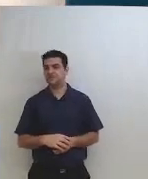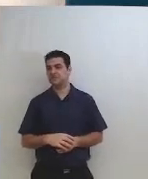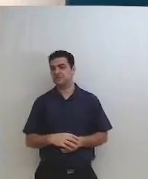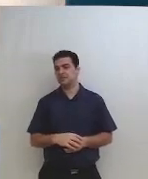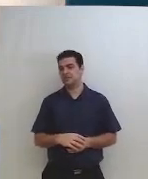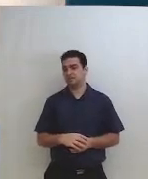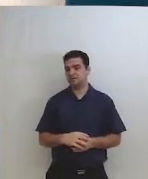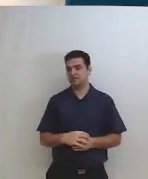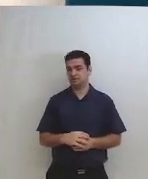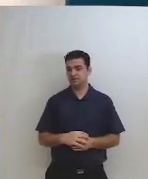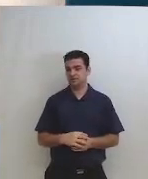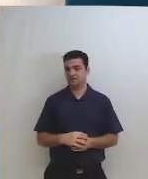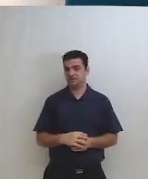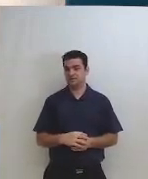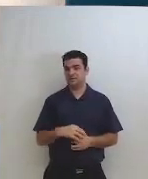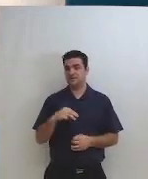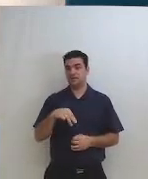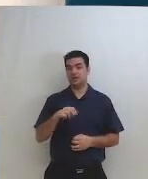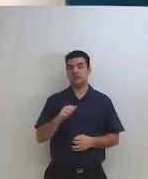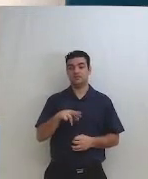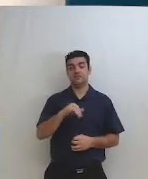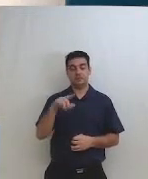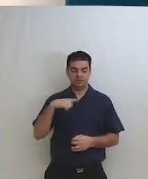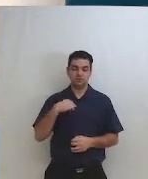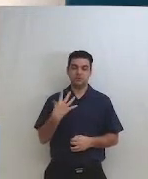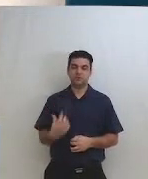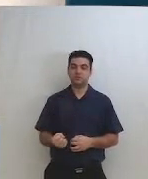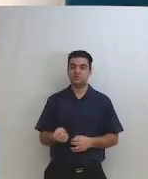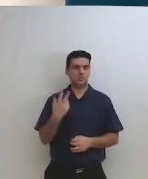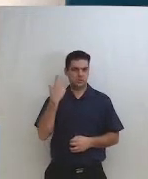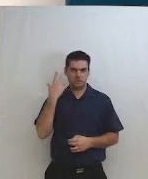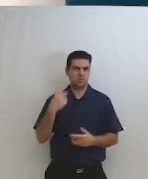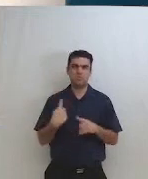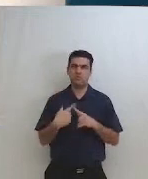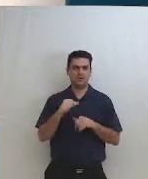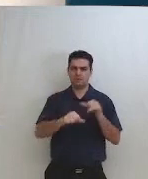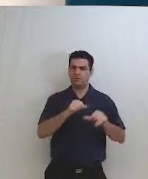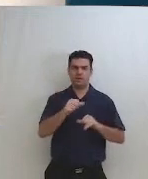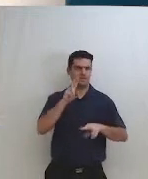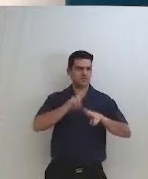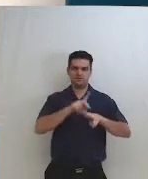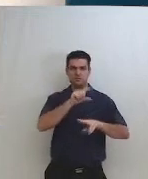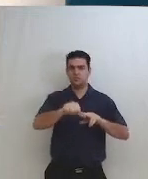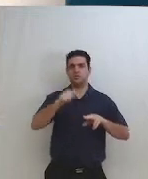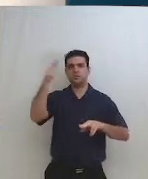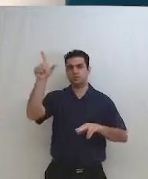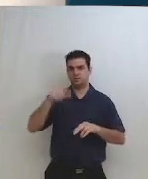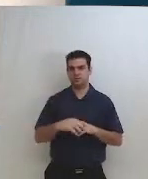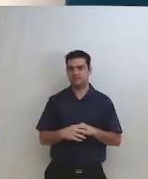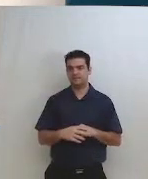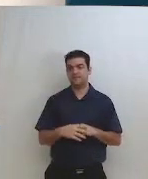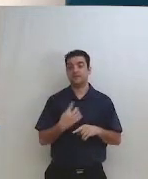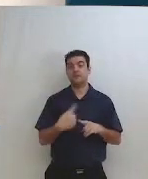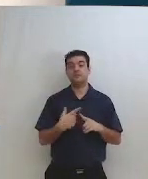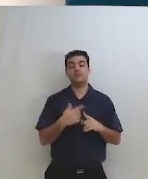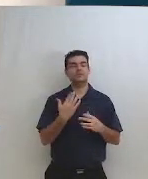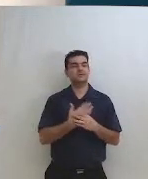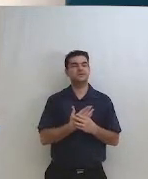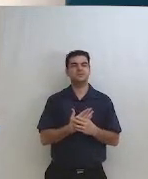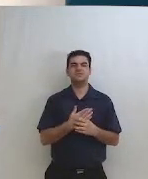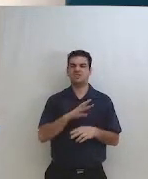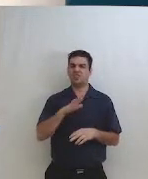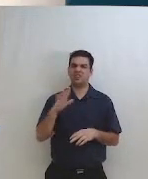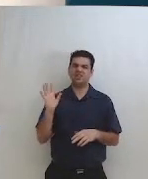Doutora Marildo, eu estou concedendo a ordem de modo a substituir a prisão preventiva decretada nos autos do processo tal por